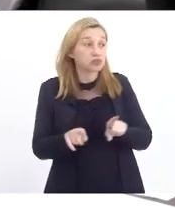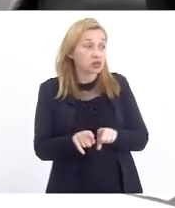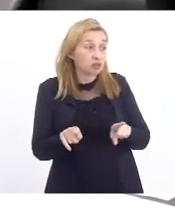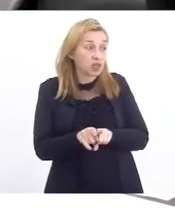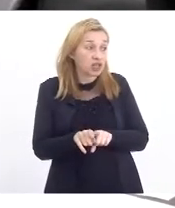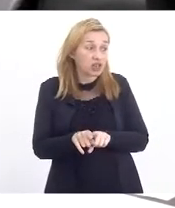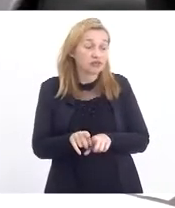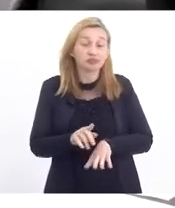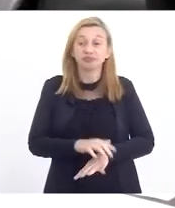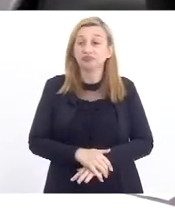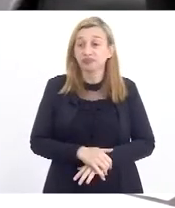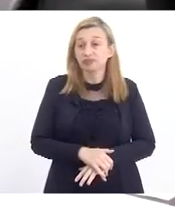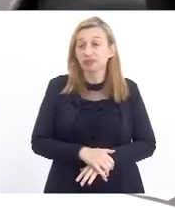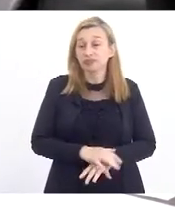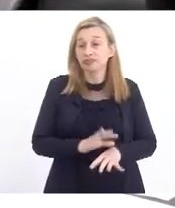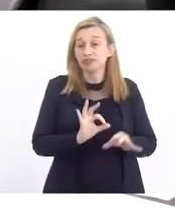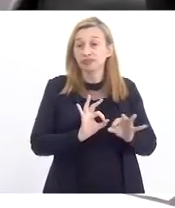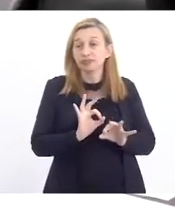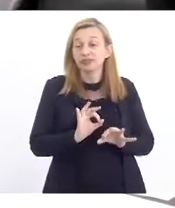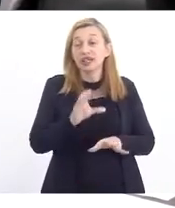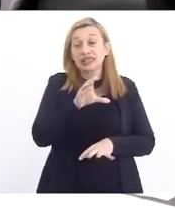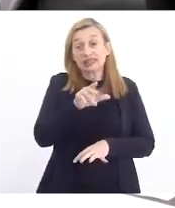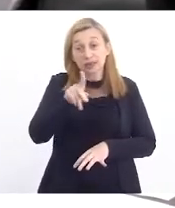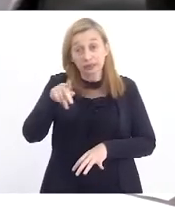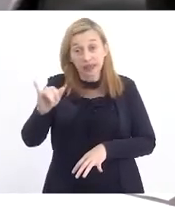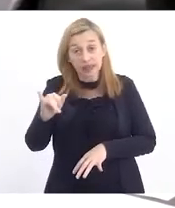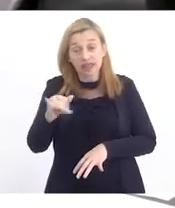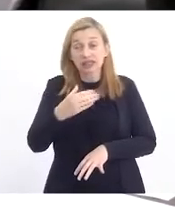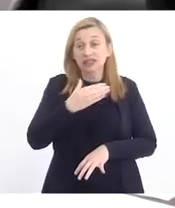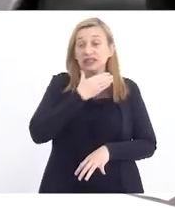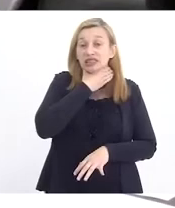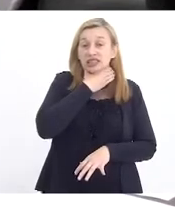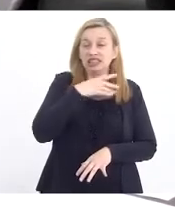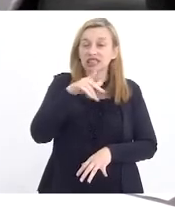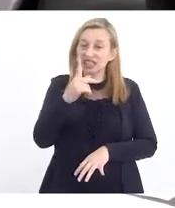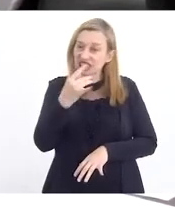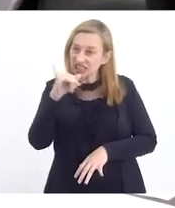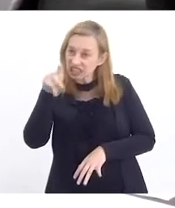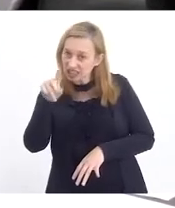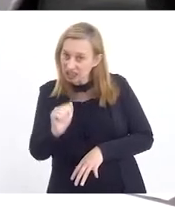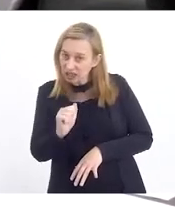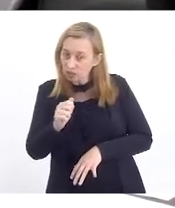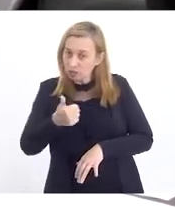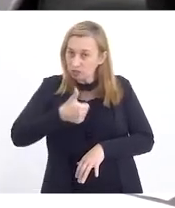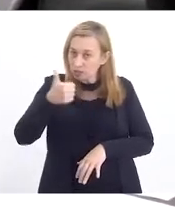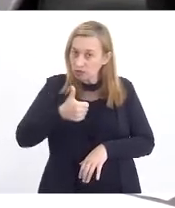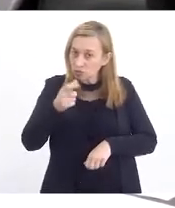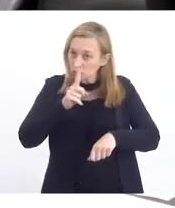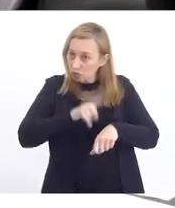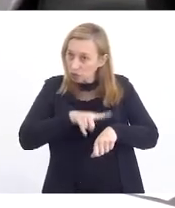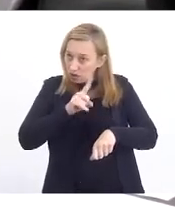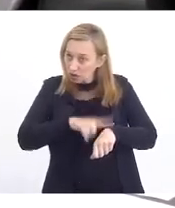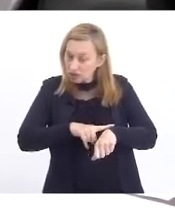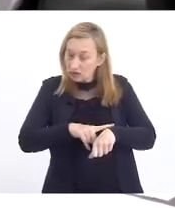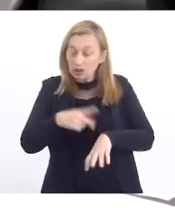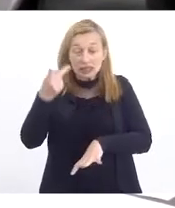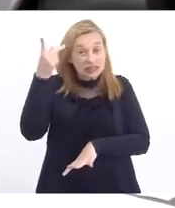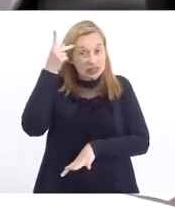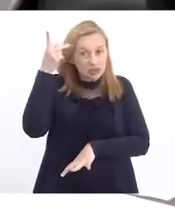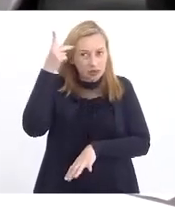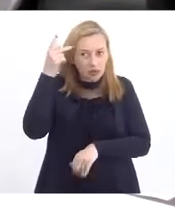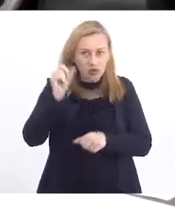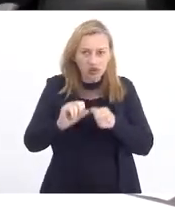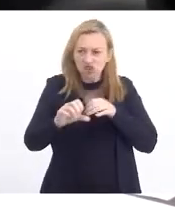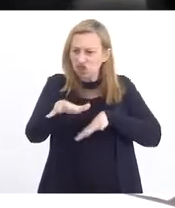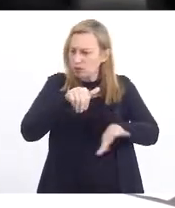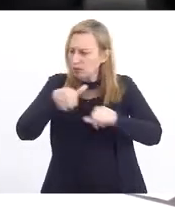revelia. Lá na CPI da crise hídrica, na primeira tomada d'água que São Paulo fez, chamamos